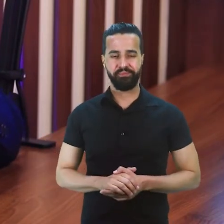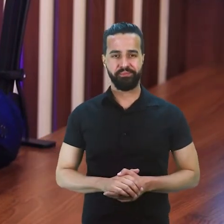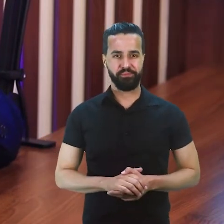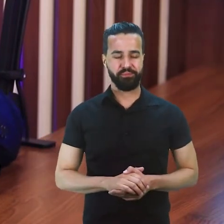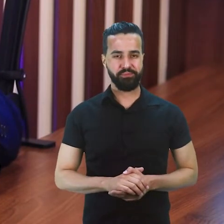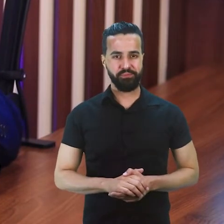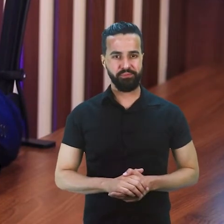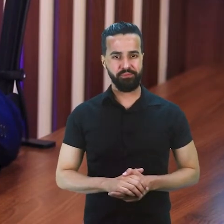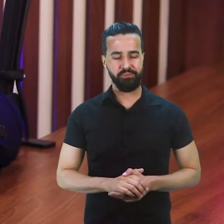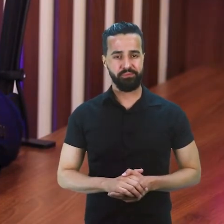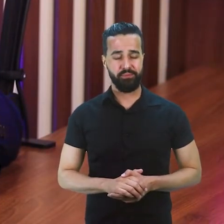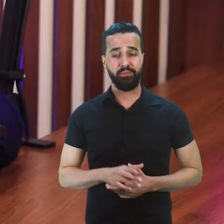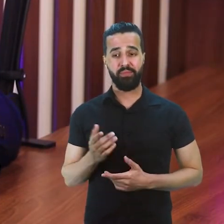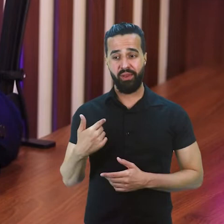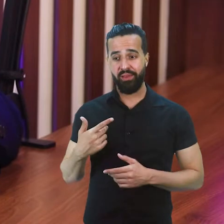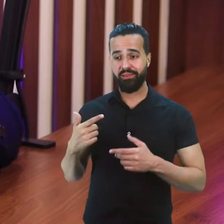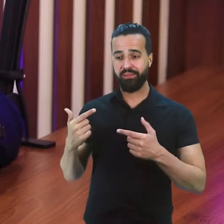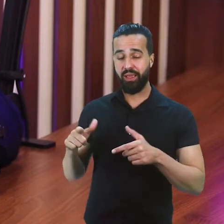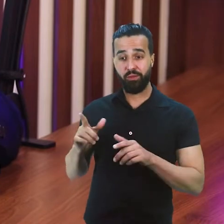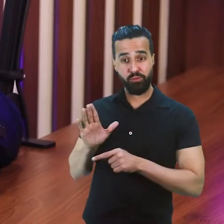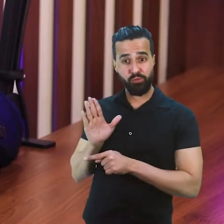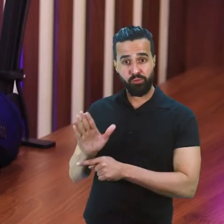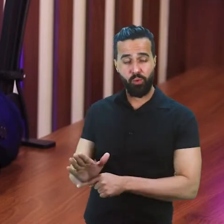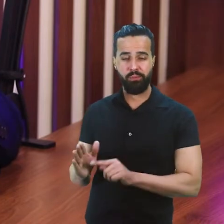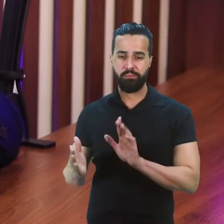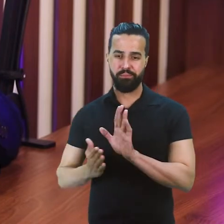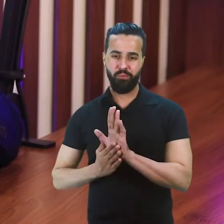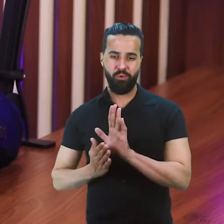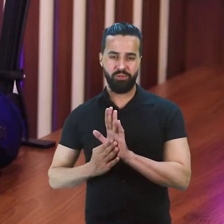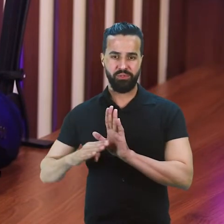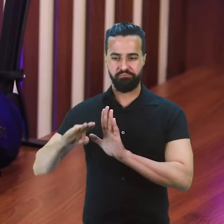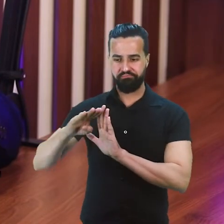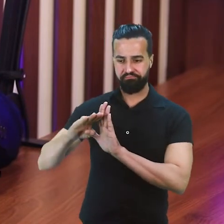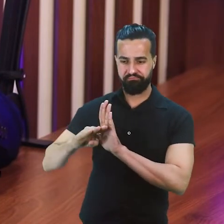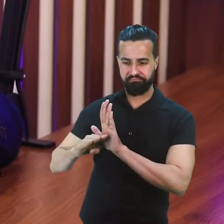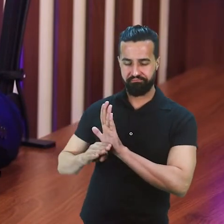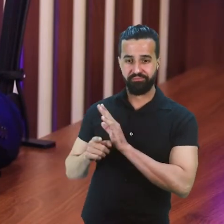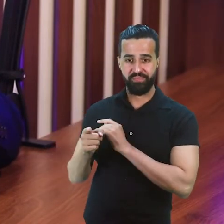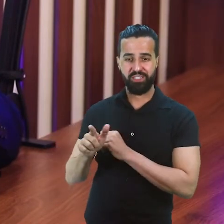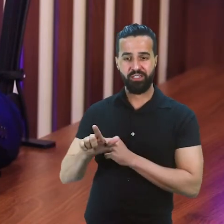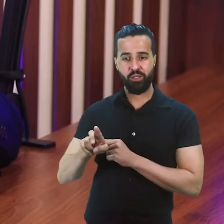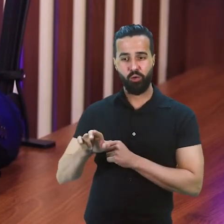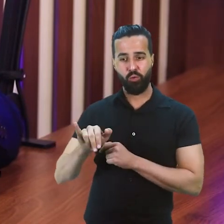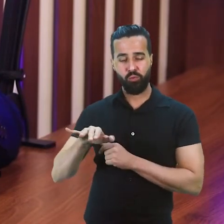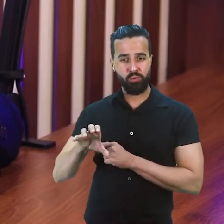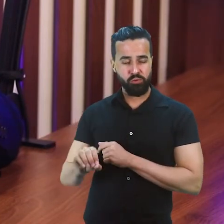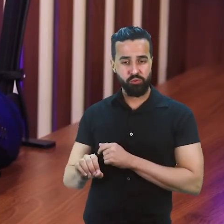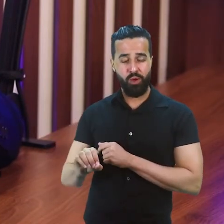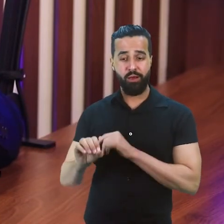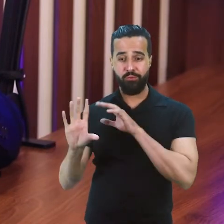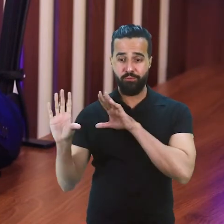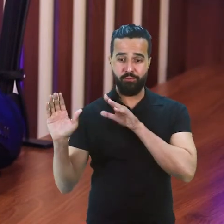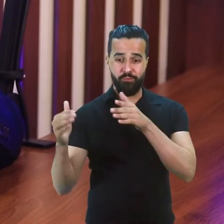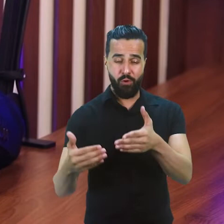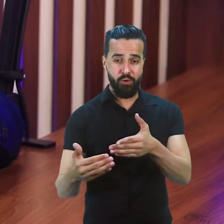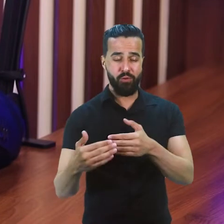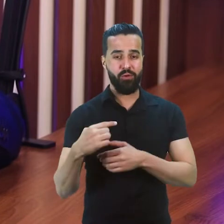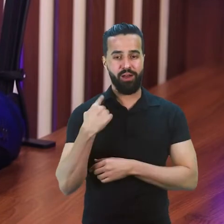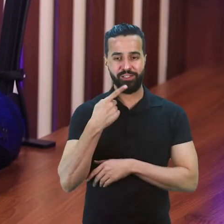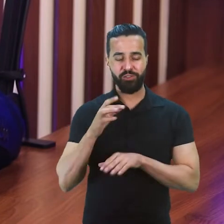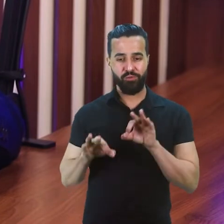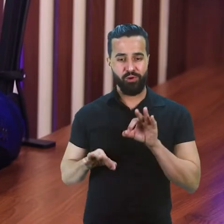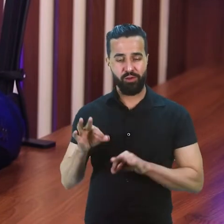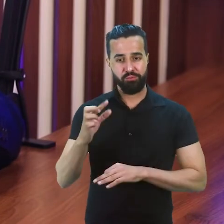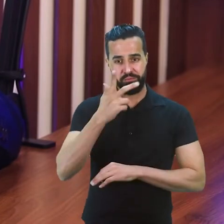inclusive, trabalhei nas propostas de campanha do Dr. Lúcio Flávio, voltado para o advogado e advogada com deficiência,